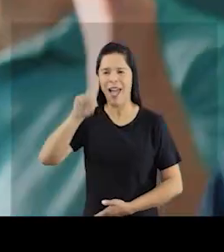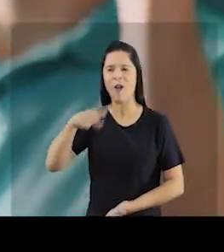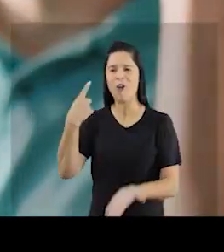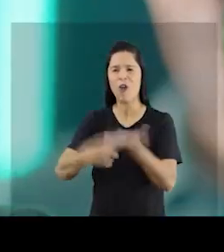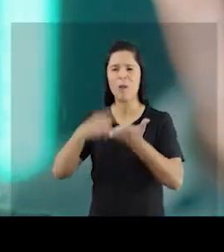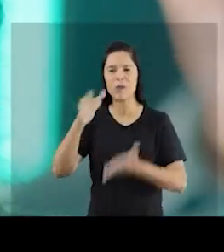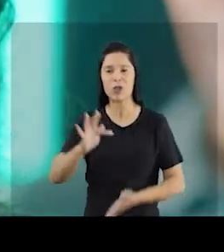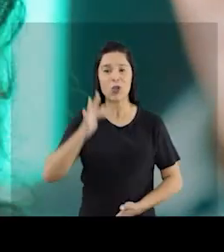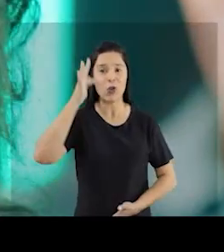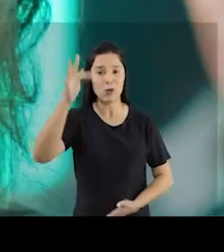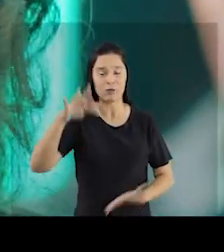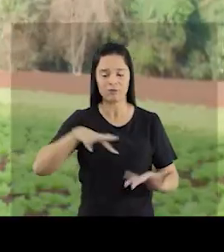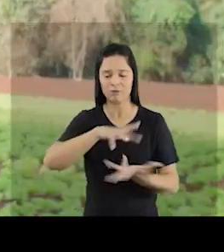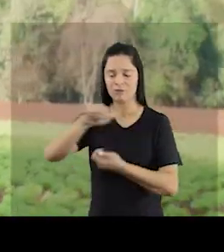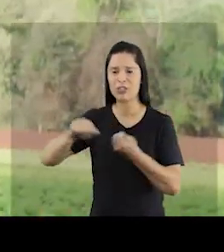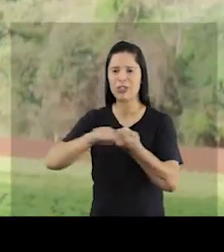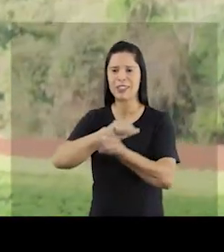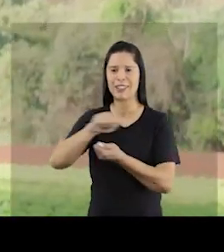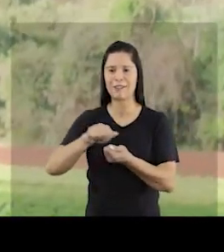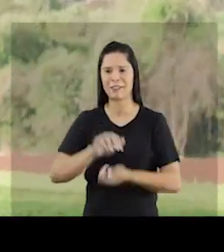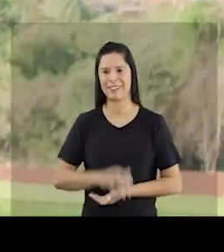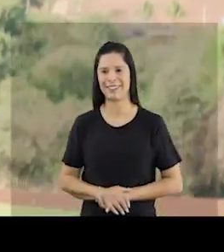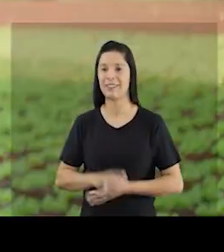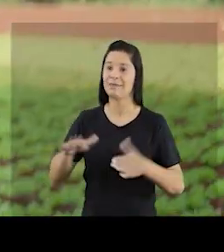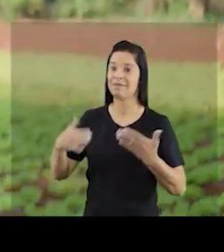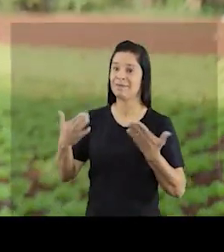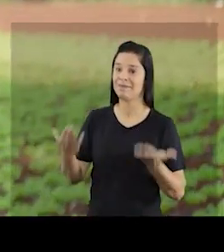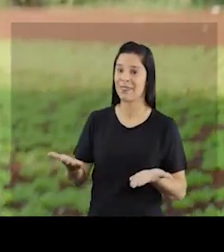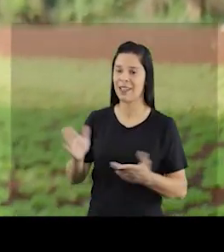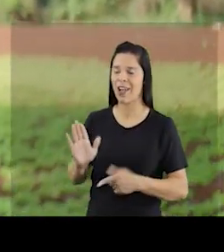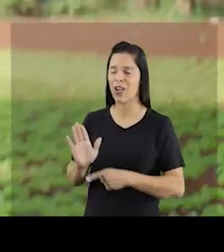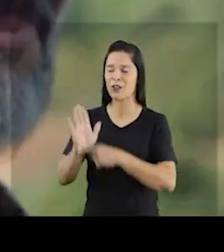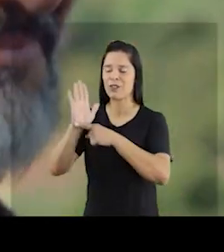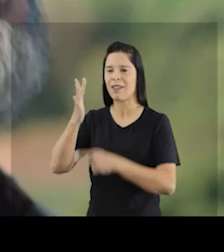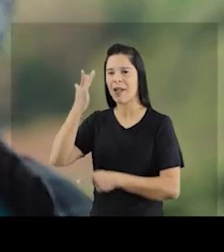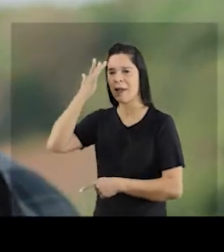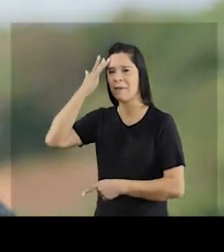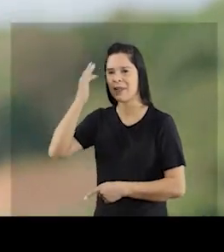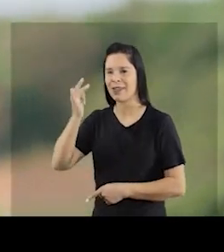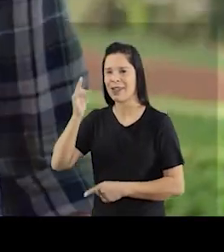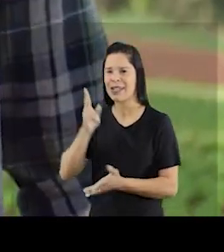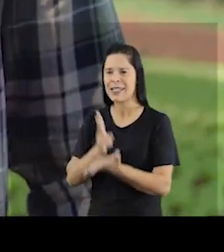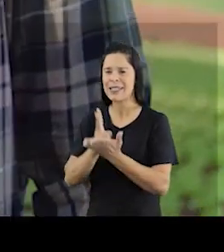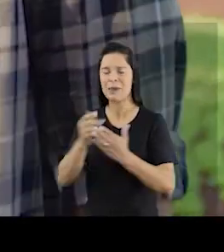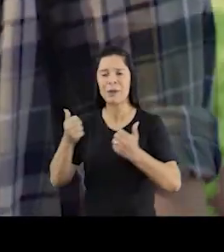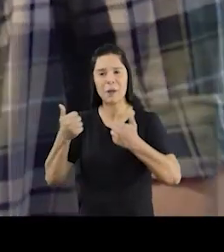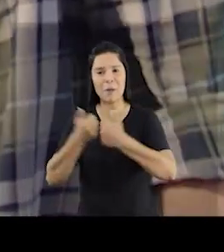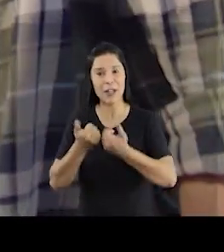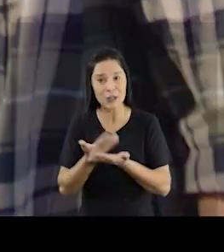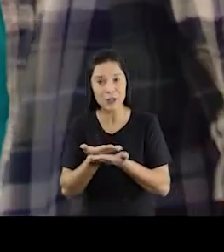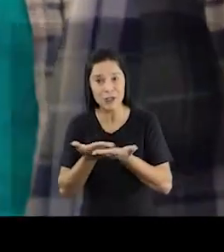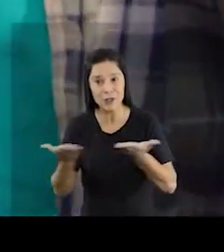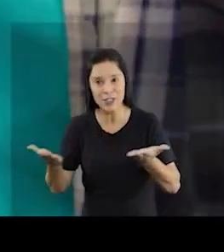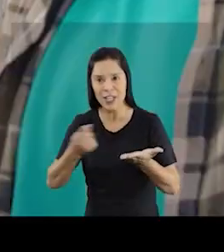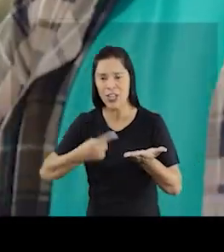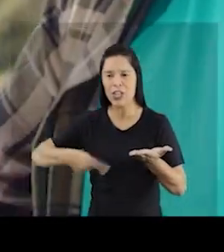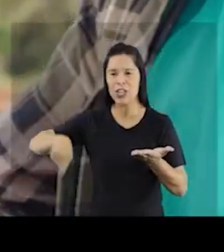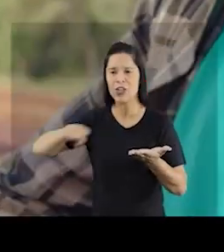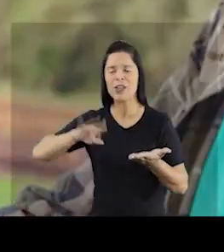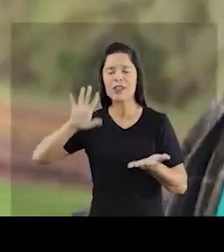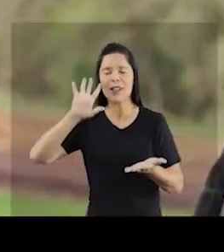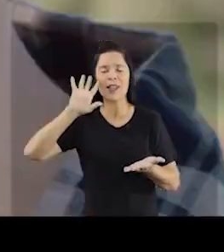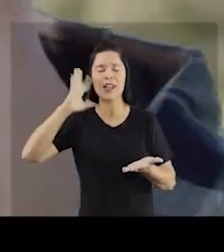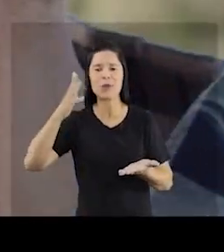um futuro sustentável. E é assim, cooperando com o amanhã e sempre perto de você, que decidimos